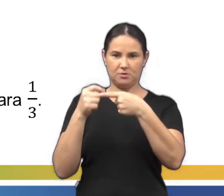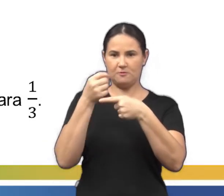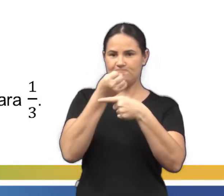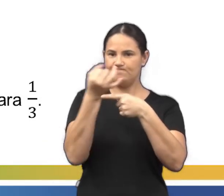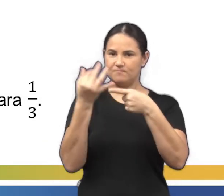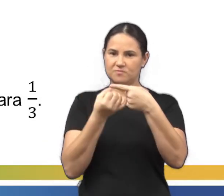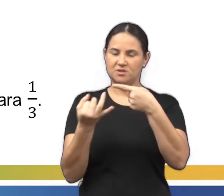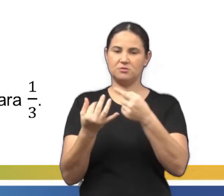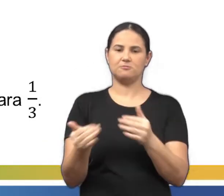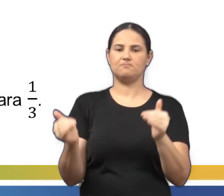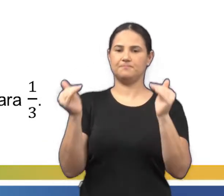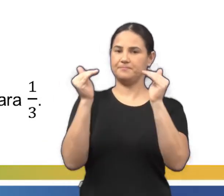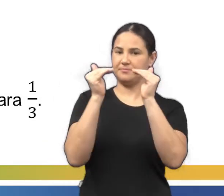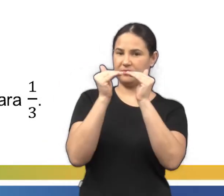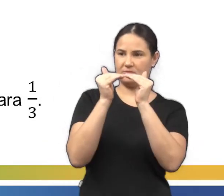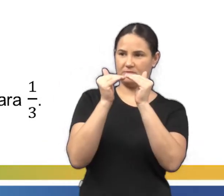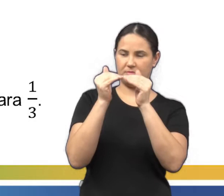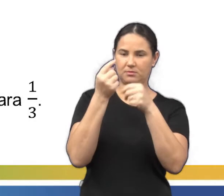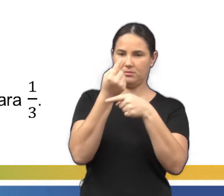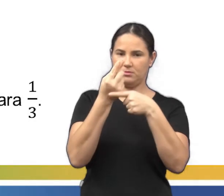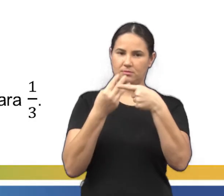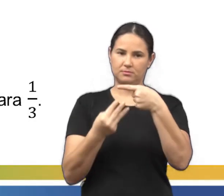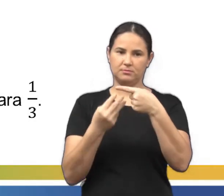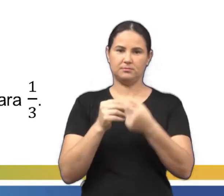são equivalentes de 1 terço.